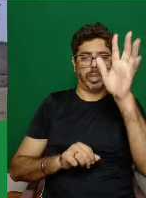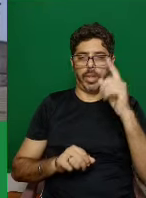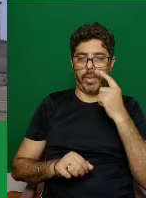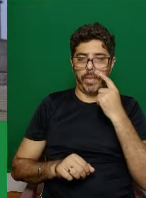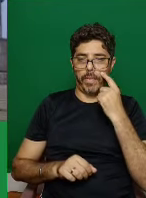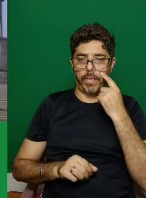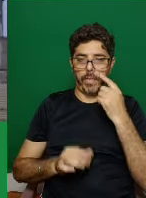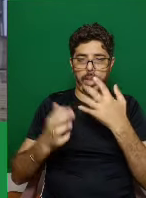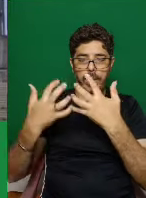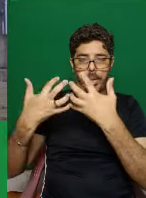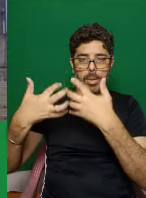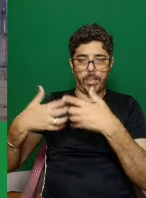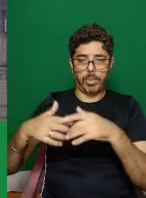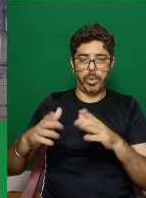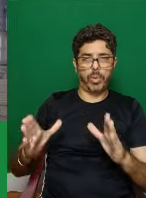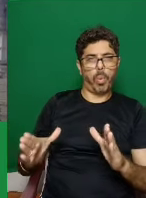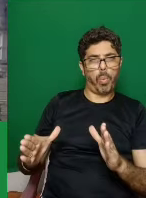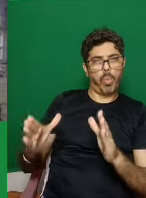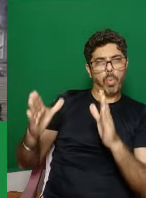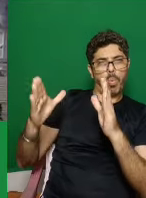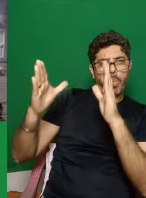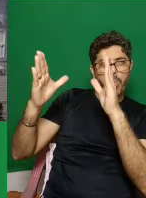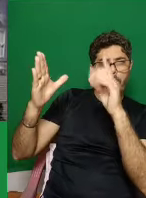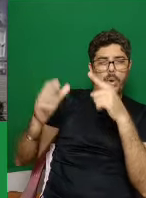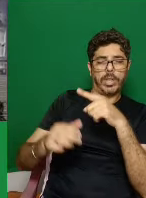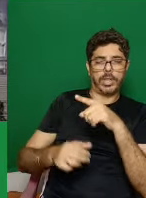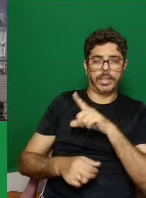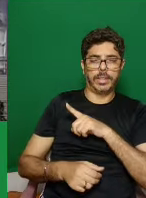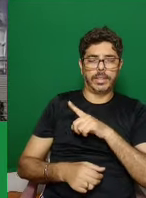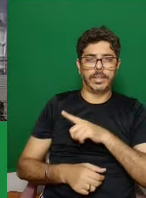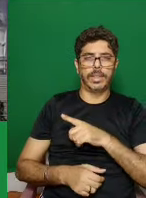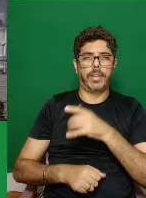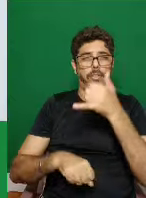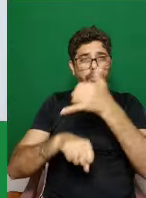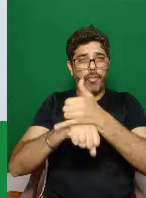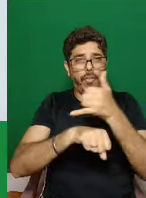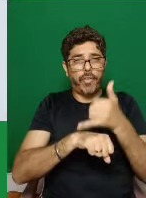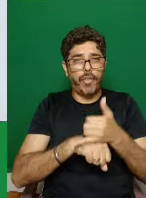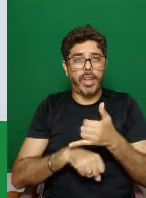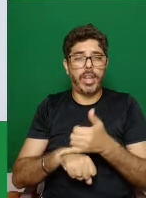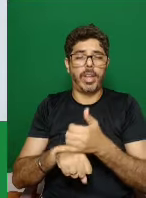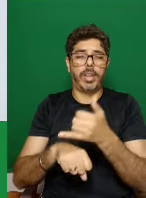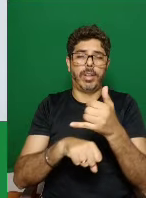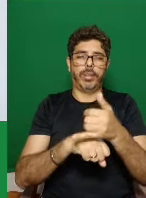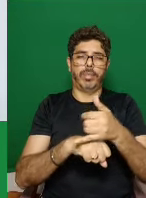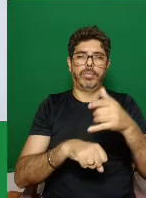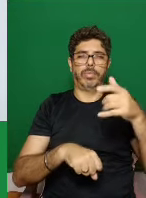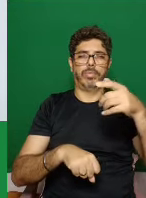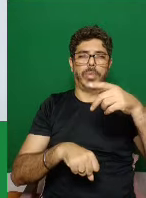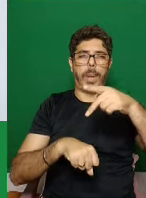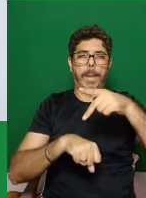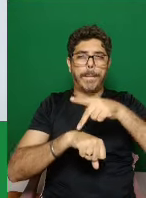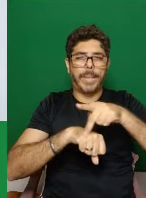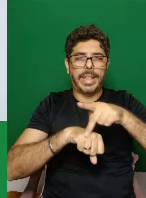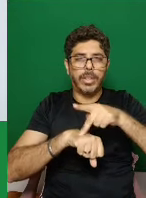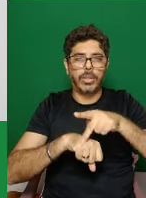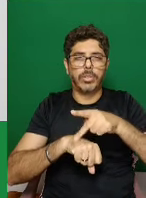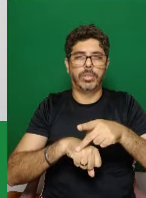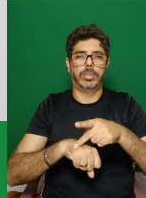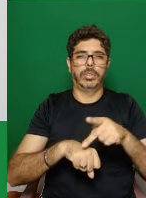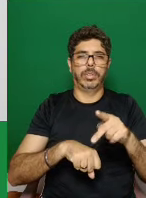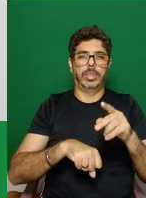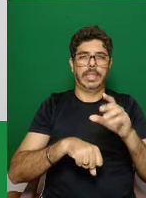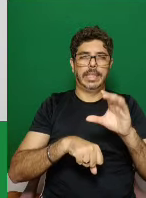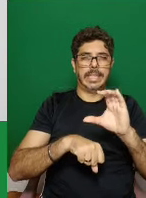produzem materiais como ferro, petróleo, cimento e outros produtos químicos. Existem basicamente dois tipos de precipitadores,